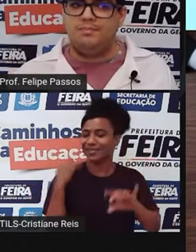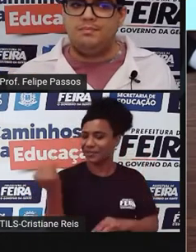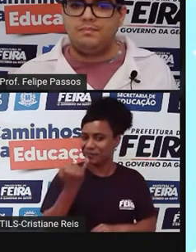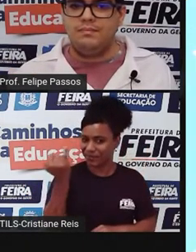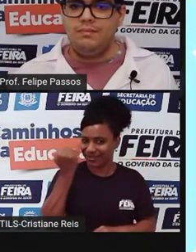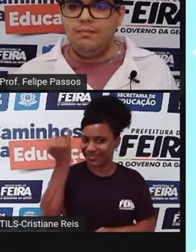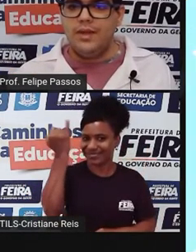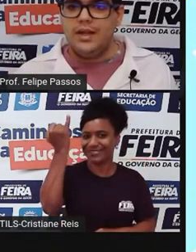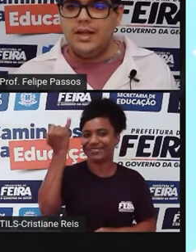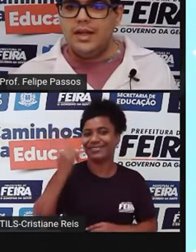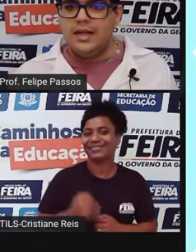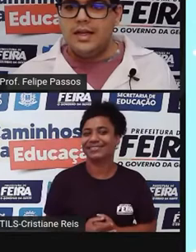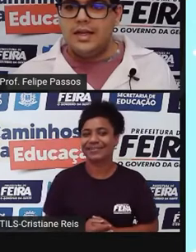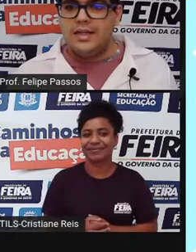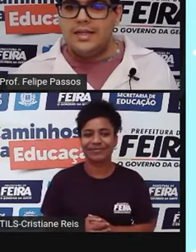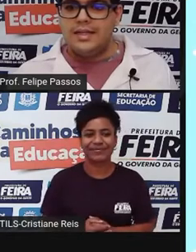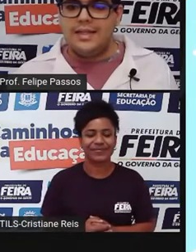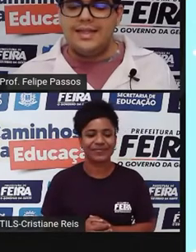ainda.